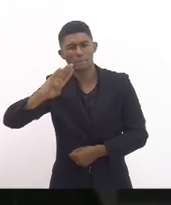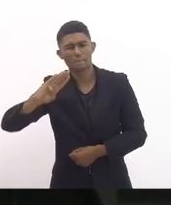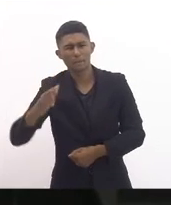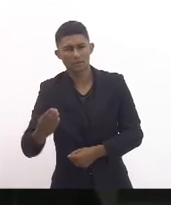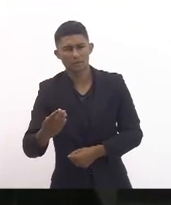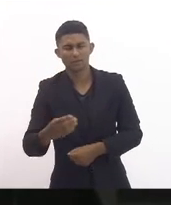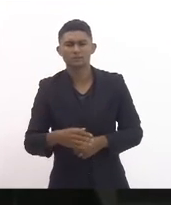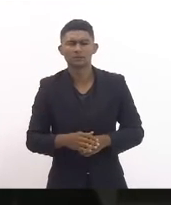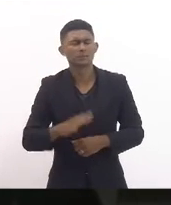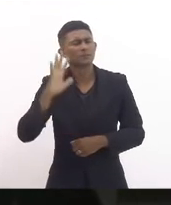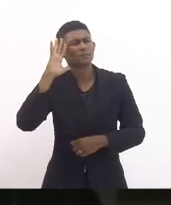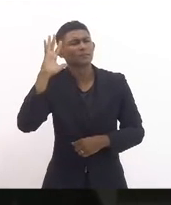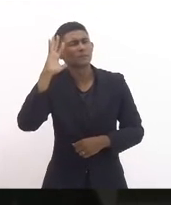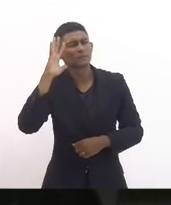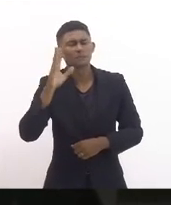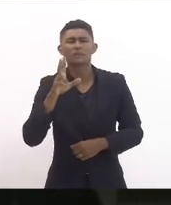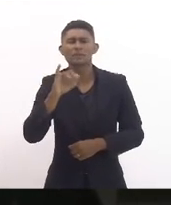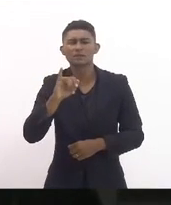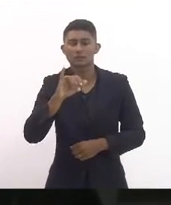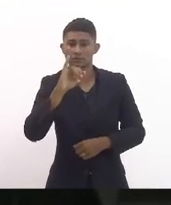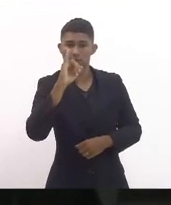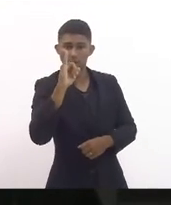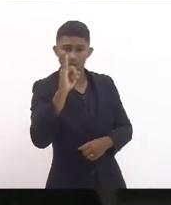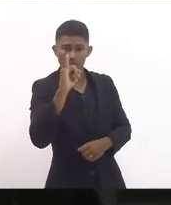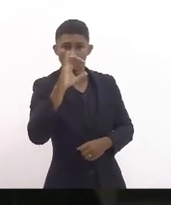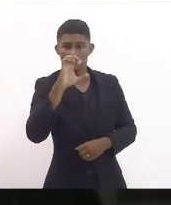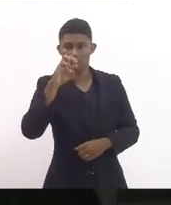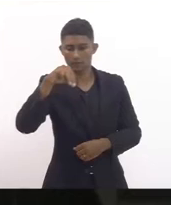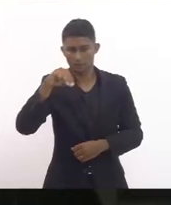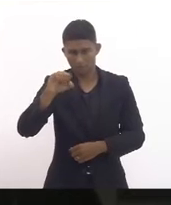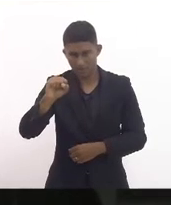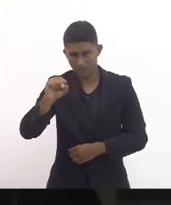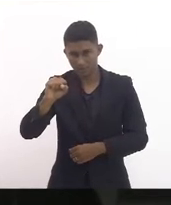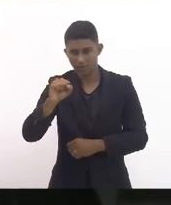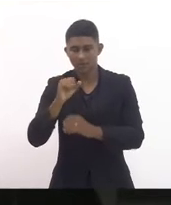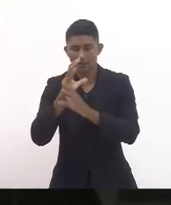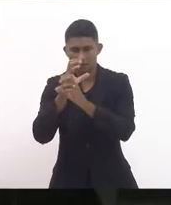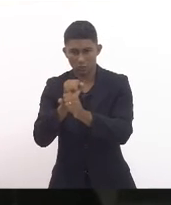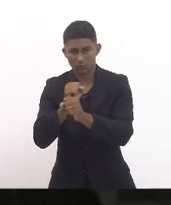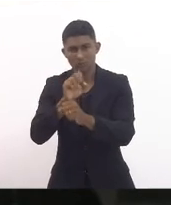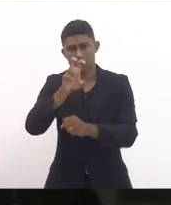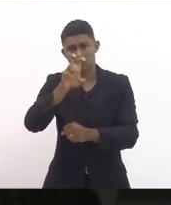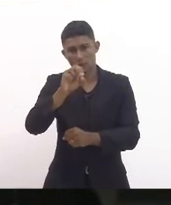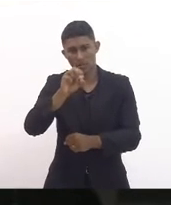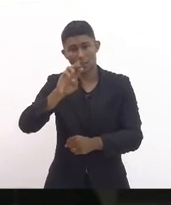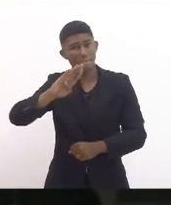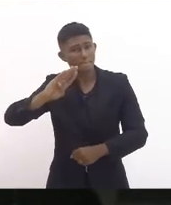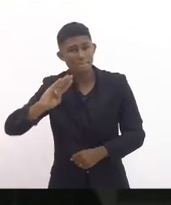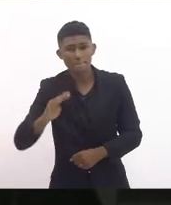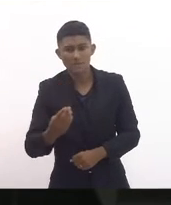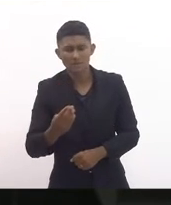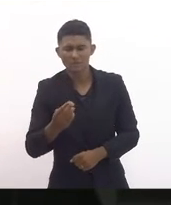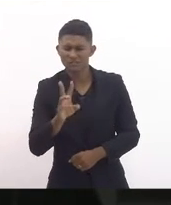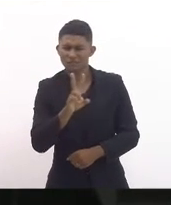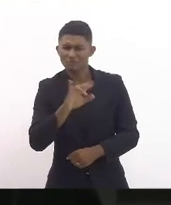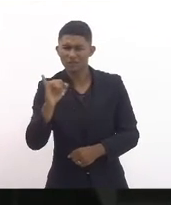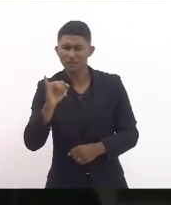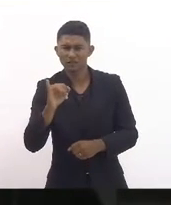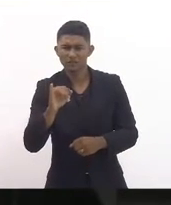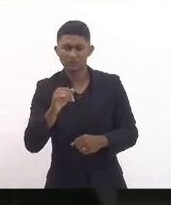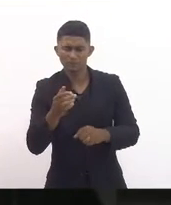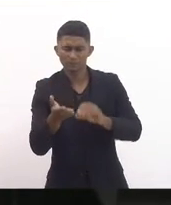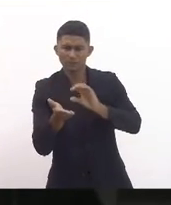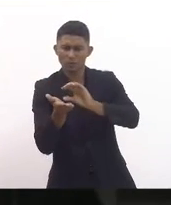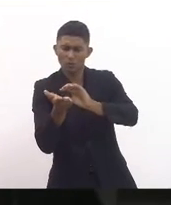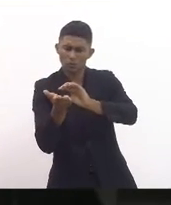49.810 e 50 bilhões de cms você vai ter Oi gente bilhões de